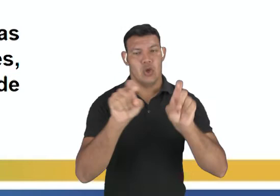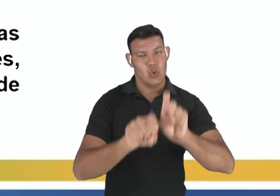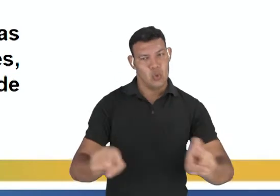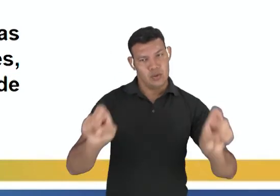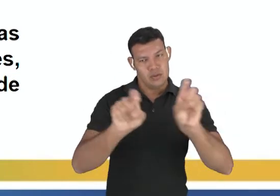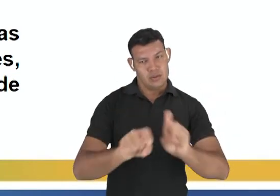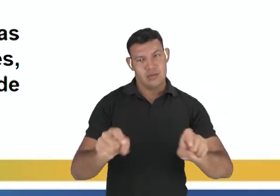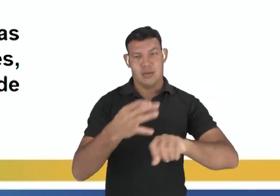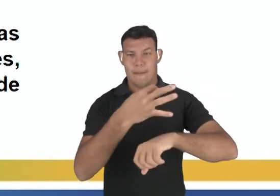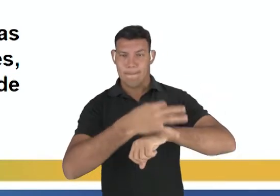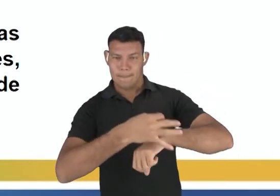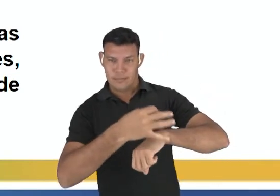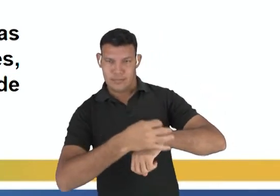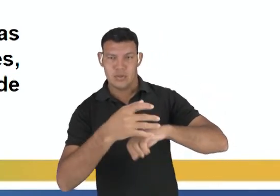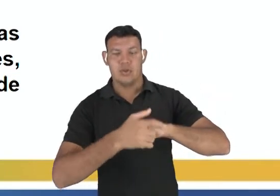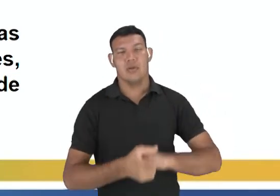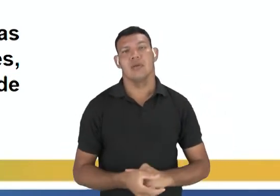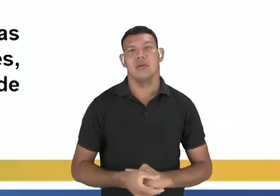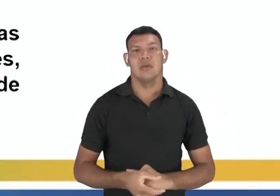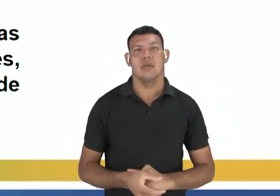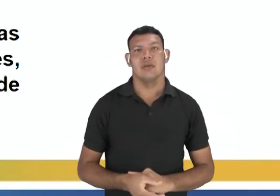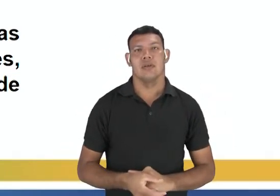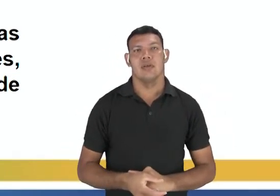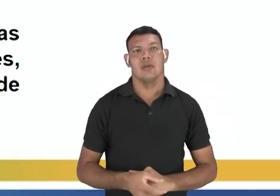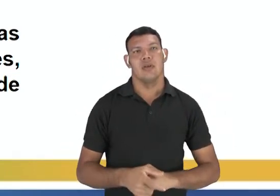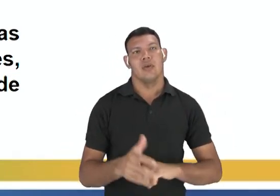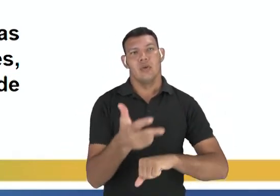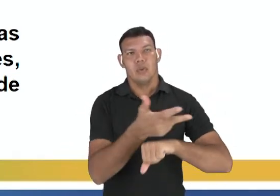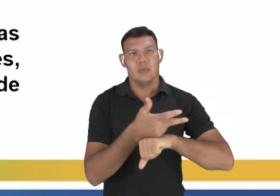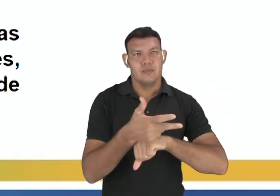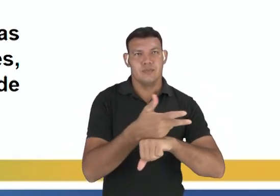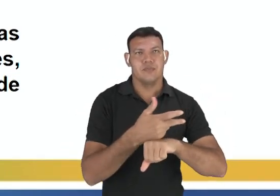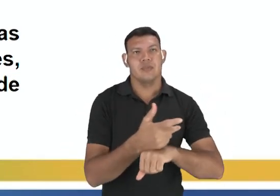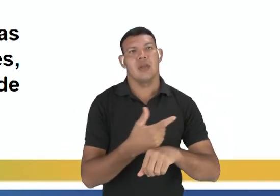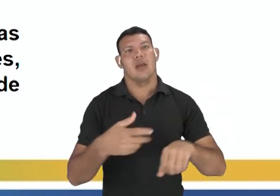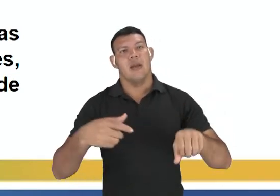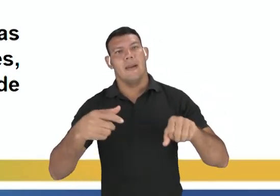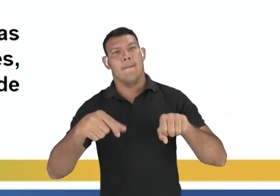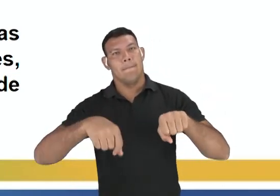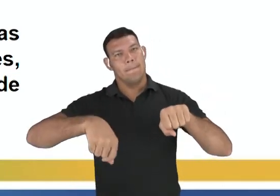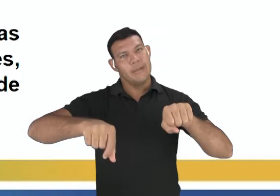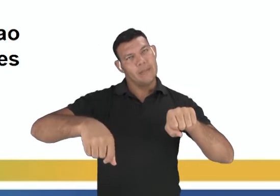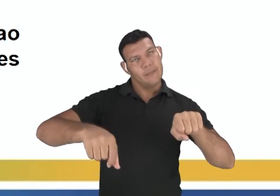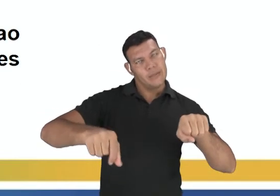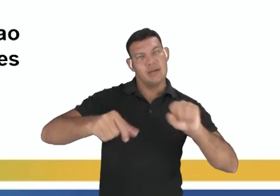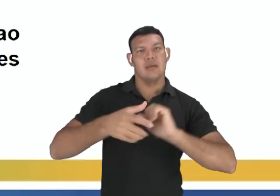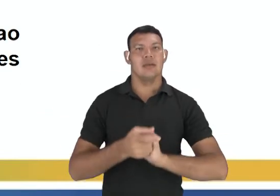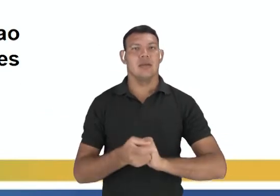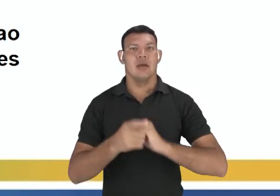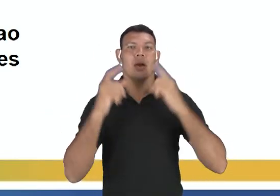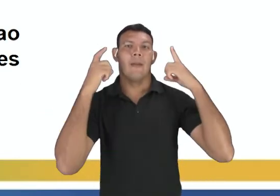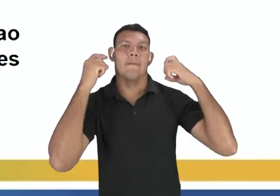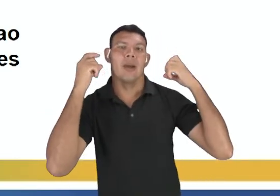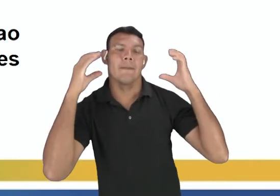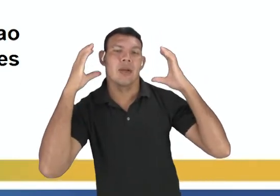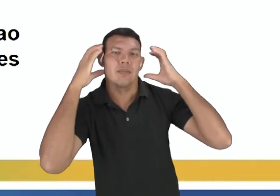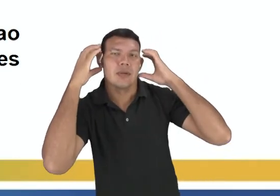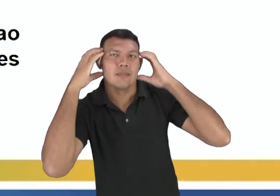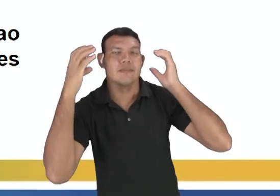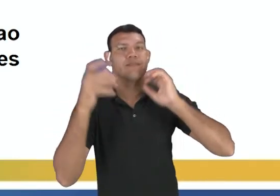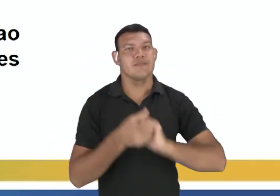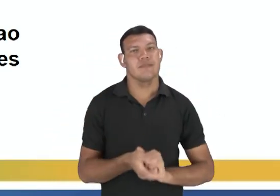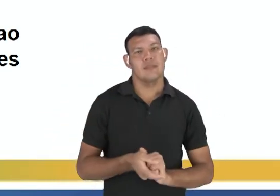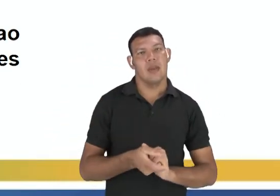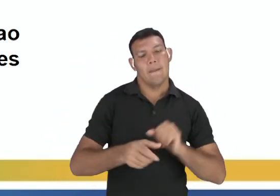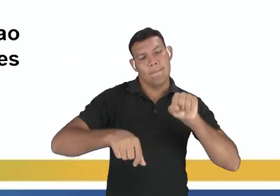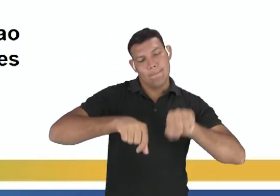televisores, relógios, aparelhos de som e vídeo, e também de motocicletas e de bicicletas. E aí a